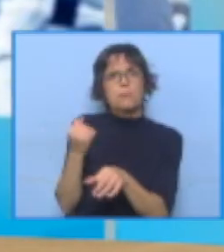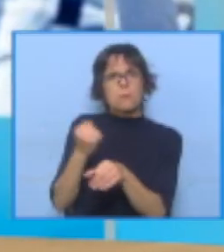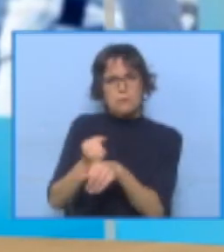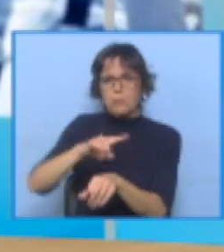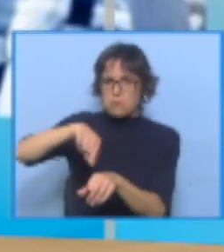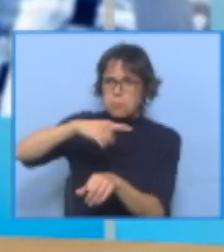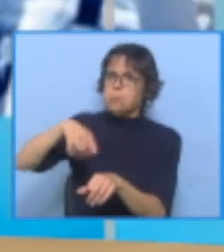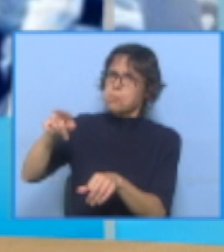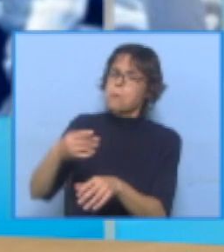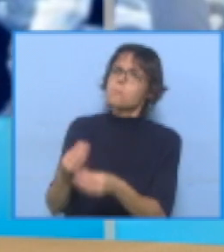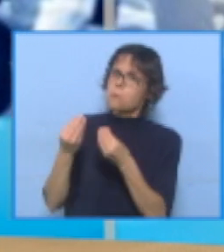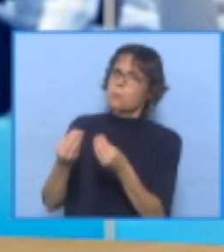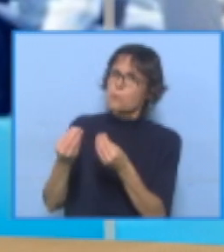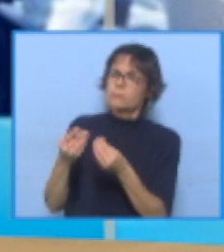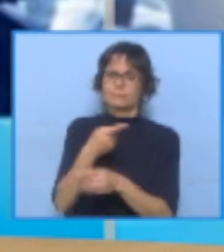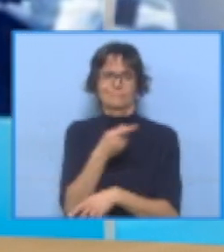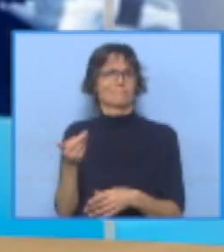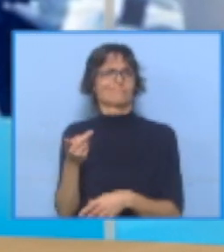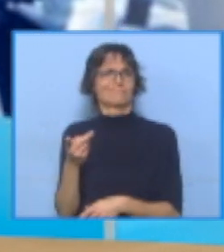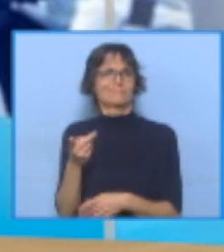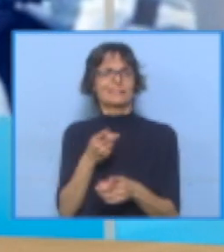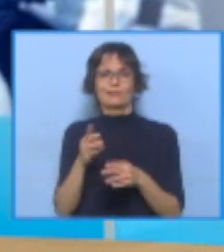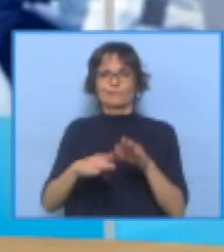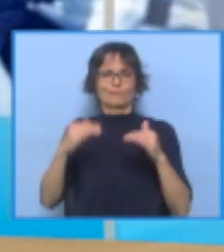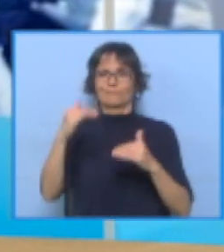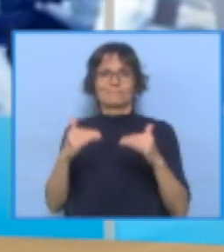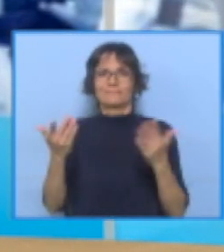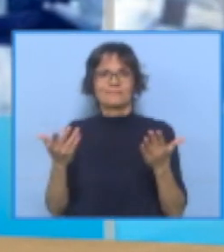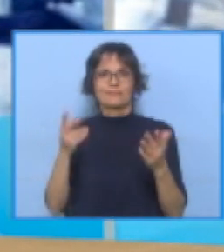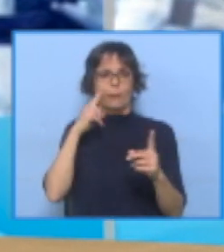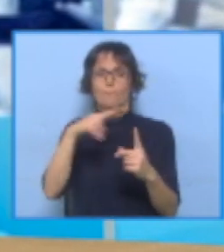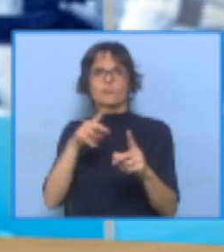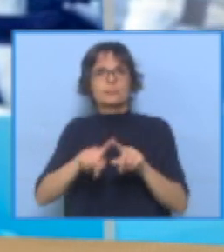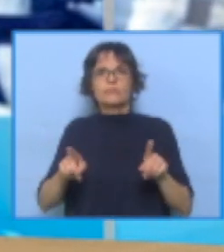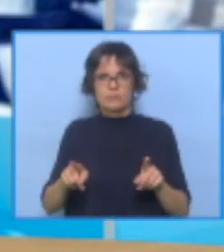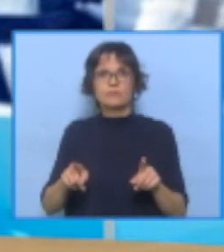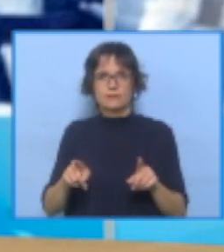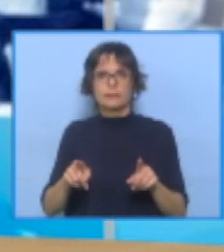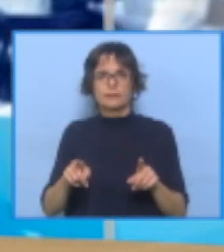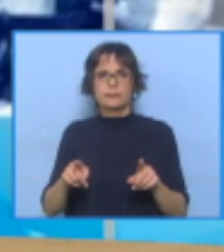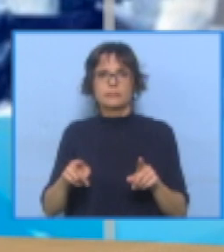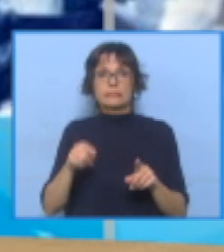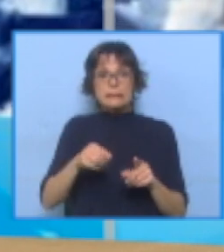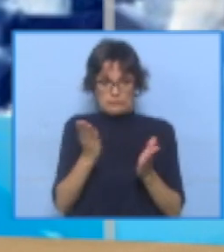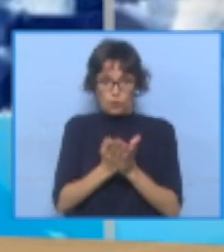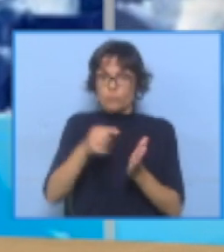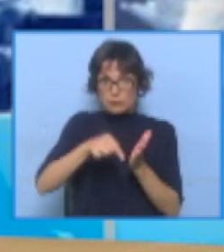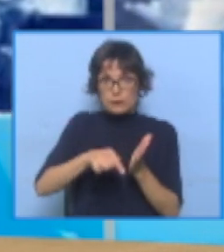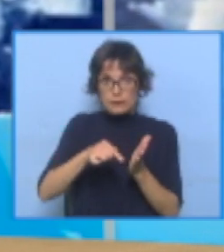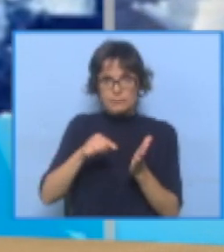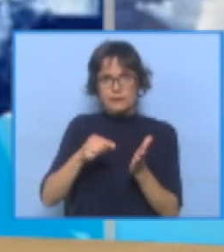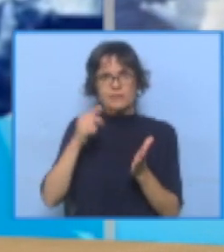mais dedicado à empresa. E, portanto, há vários pontos que são aqui assim destacados no estudo e que implicam uma grande mudança